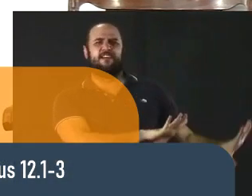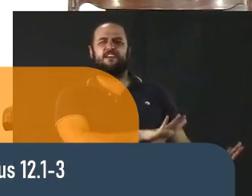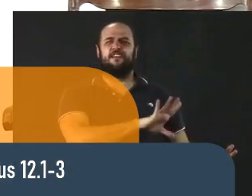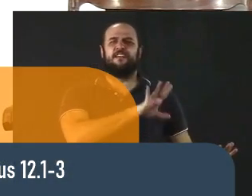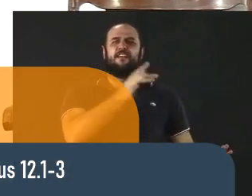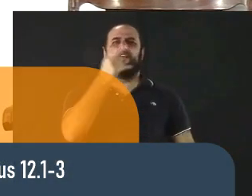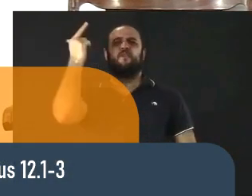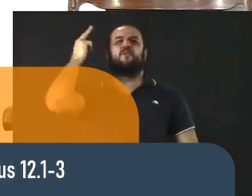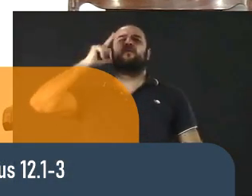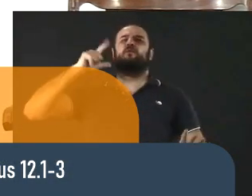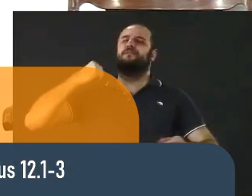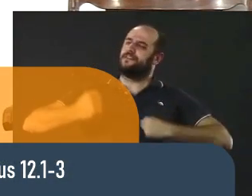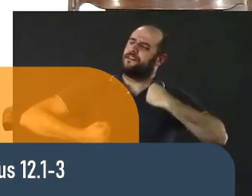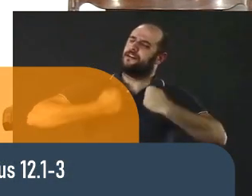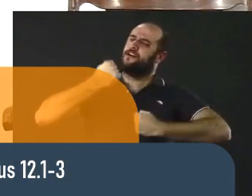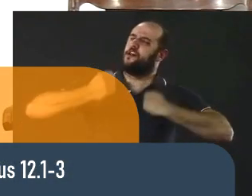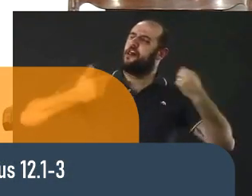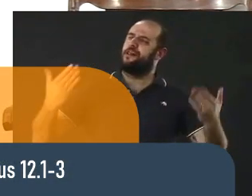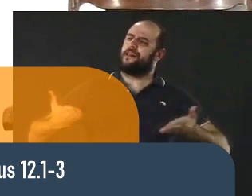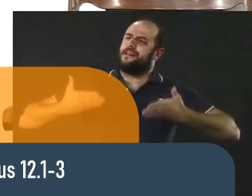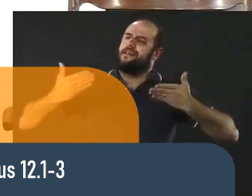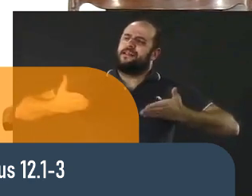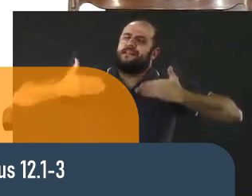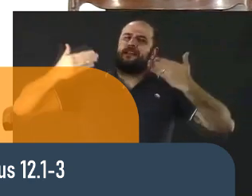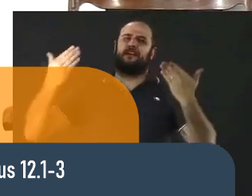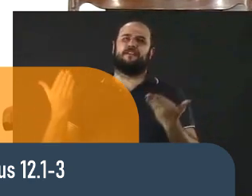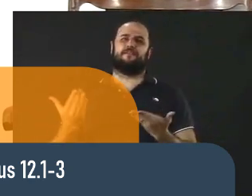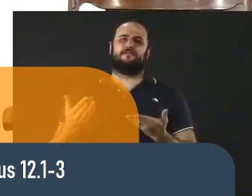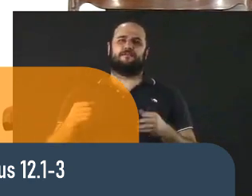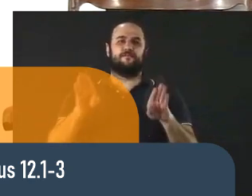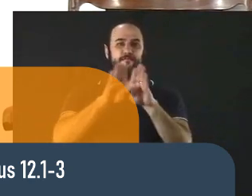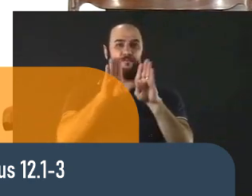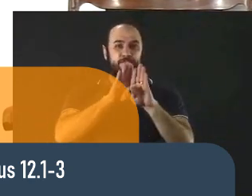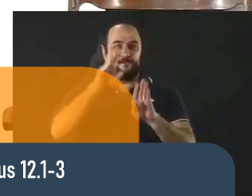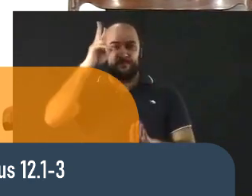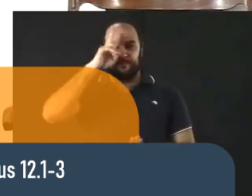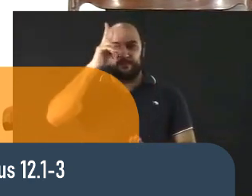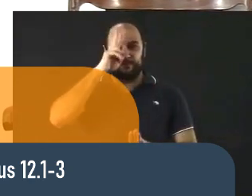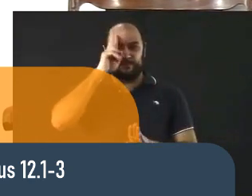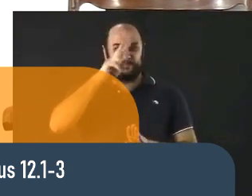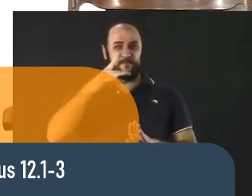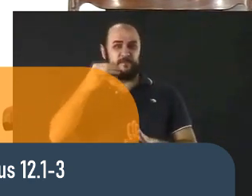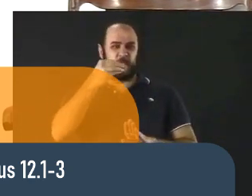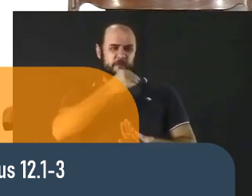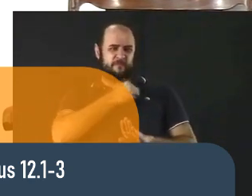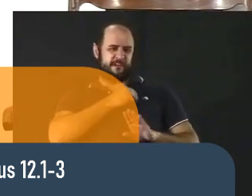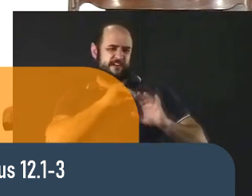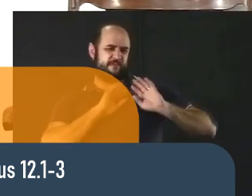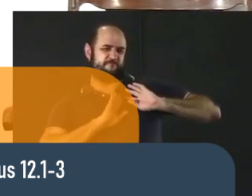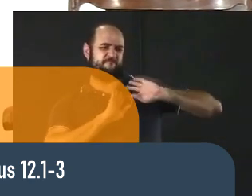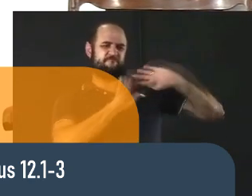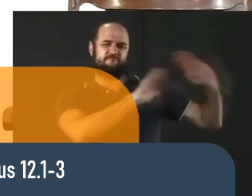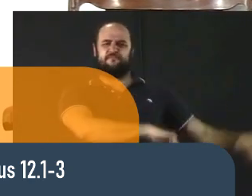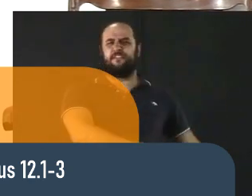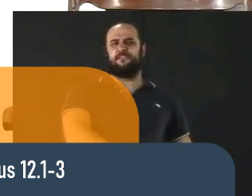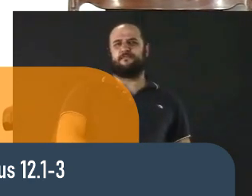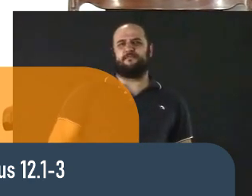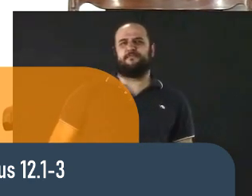conseguir permanecer na corrida. Também lembre-se de se livrar da culpa do pecado.